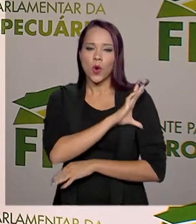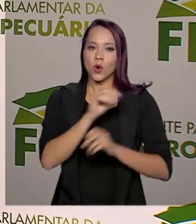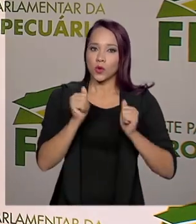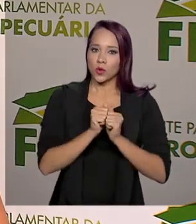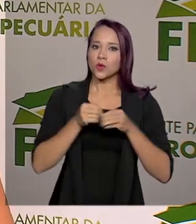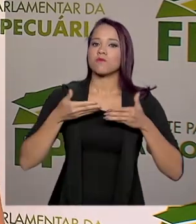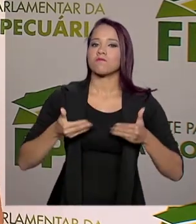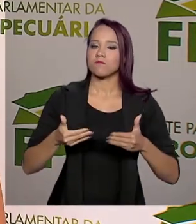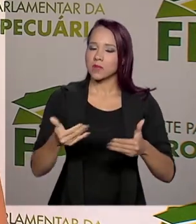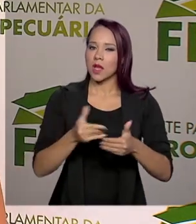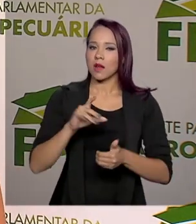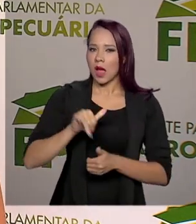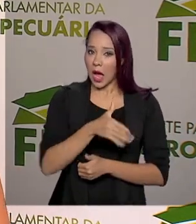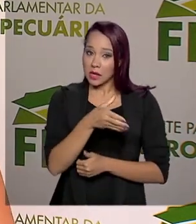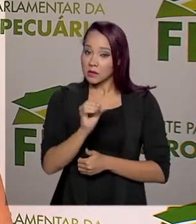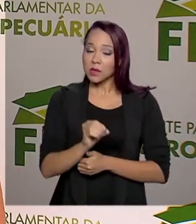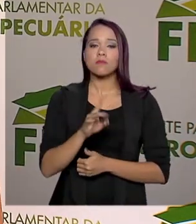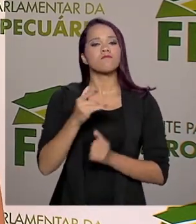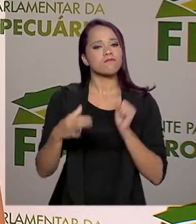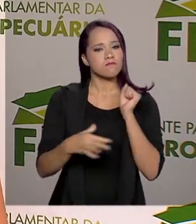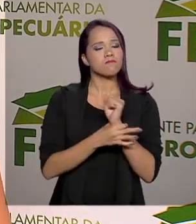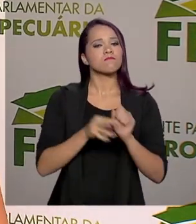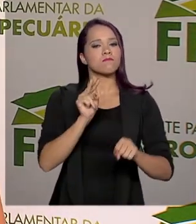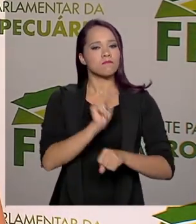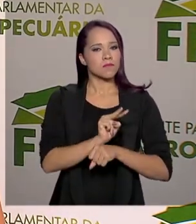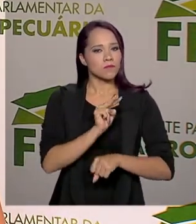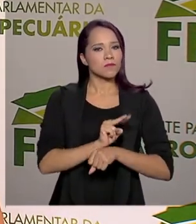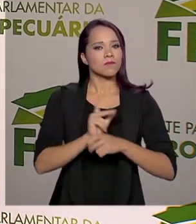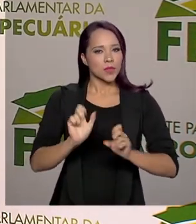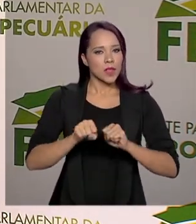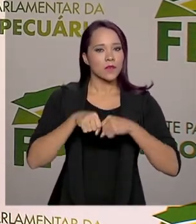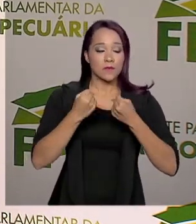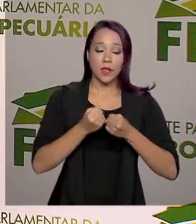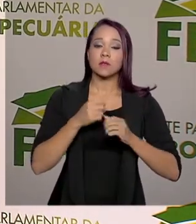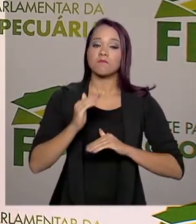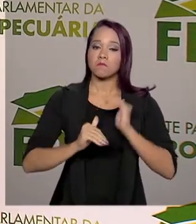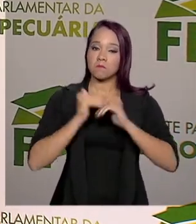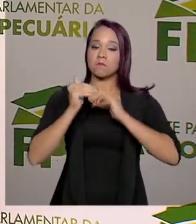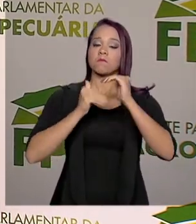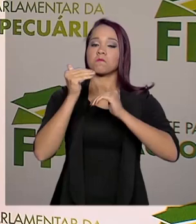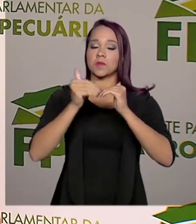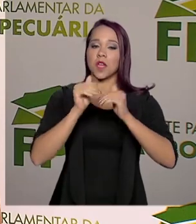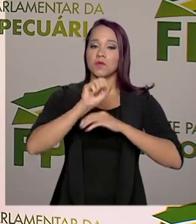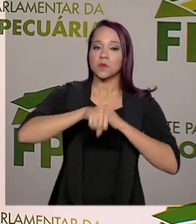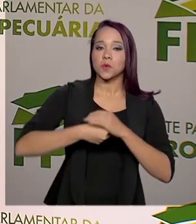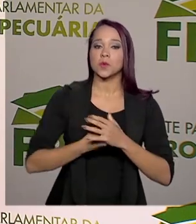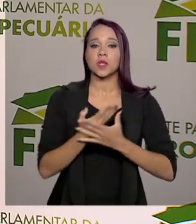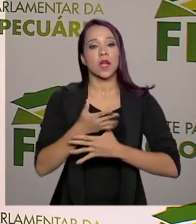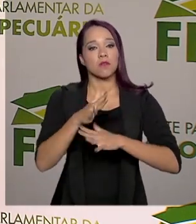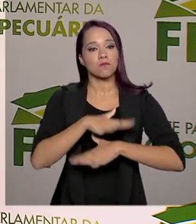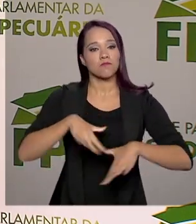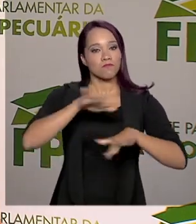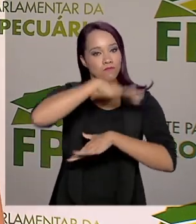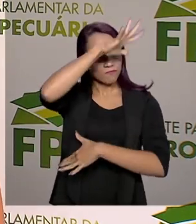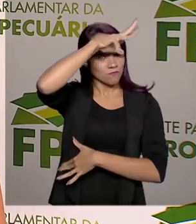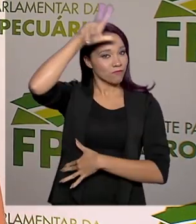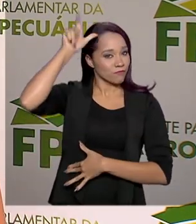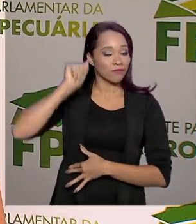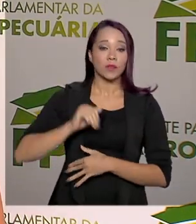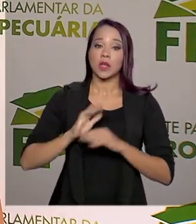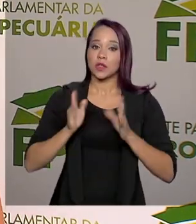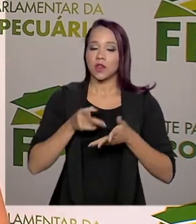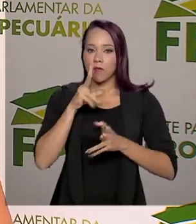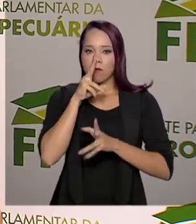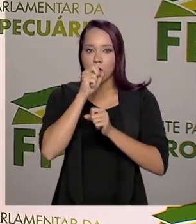ministérios, as ações que garantam proteção, defesa e o desenvolvimento sustentável da Amazônia. Já a